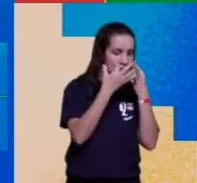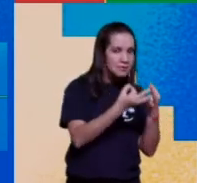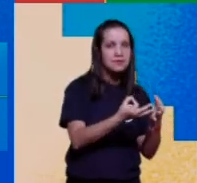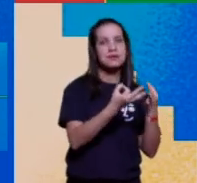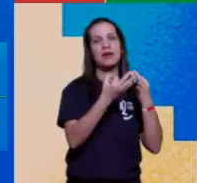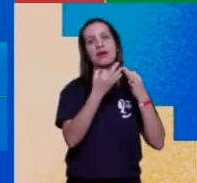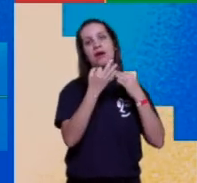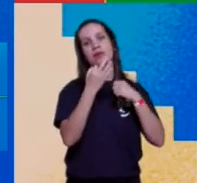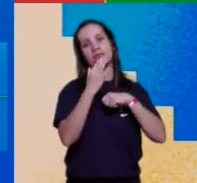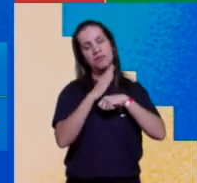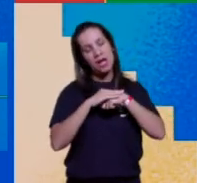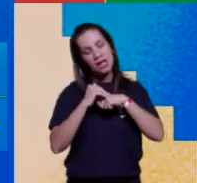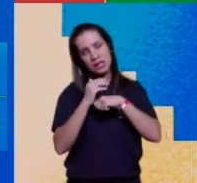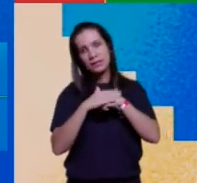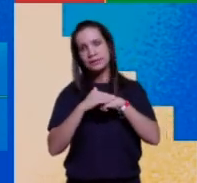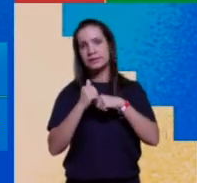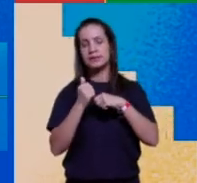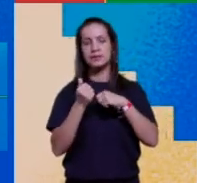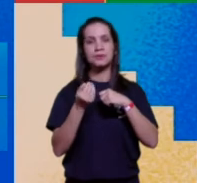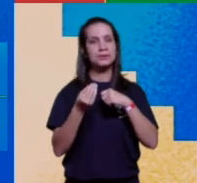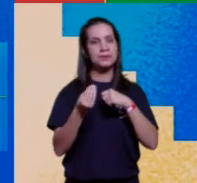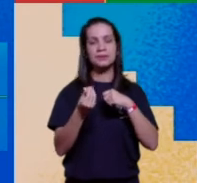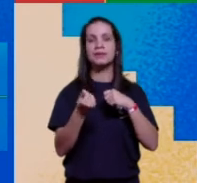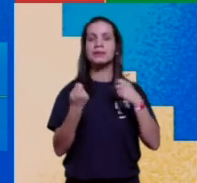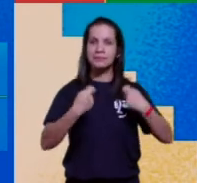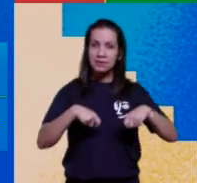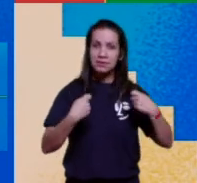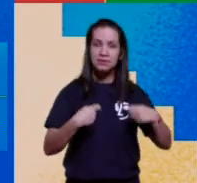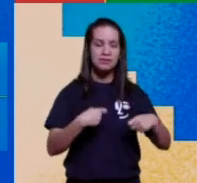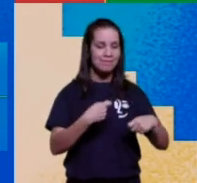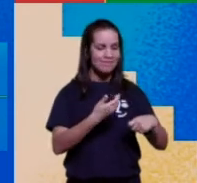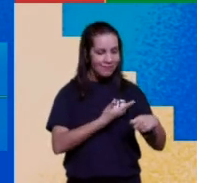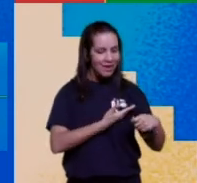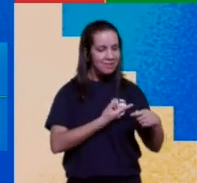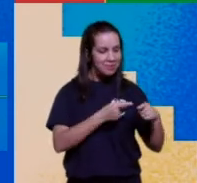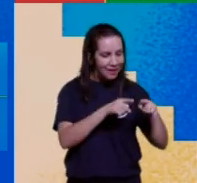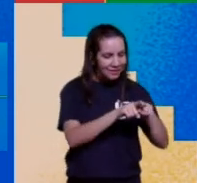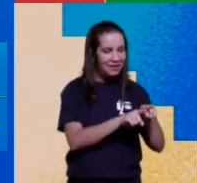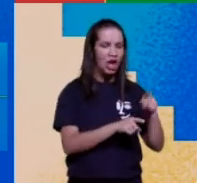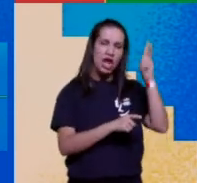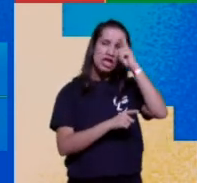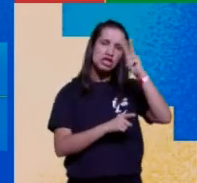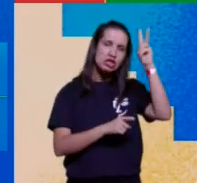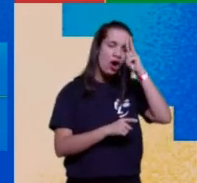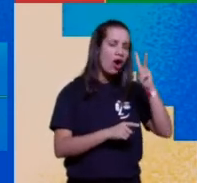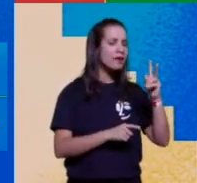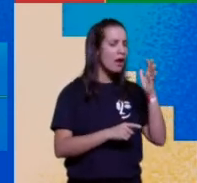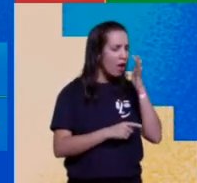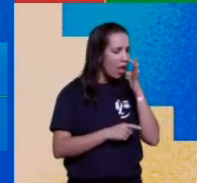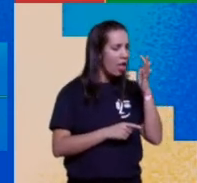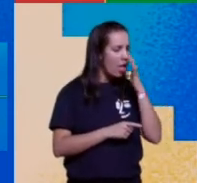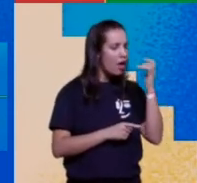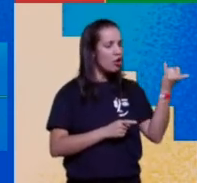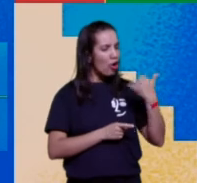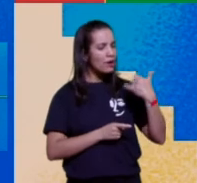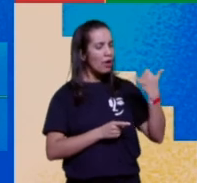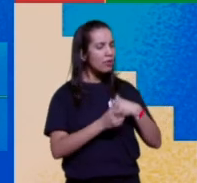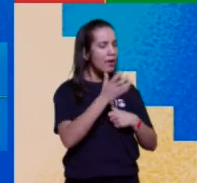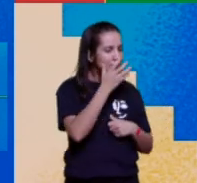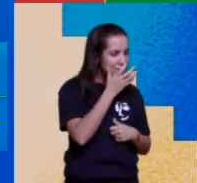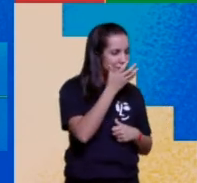de carinho, de uma companhia, de contar suas histórias, da gente poder participar dessas histórias.